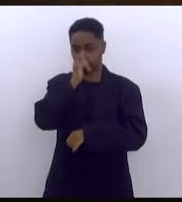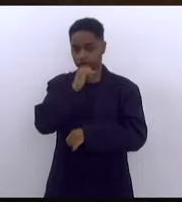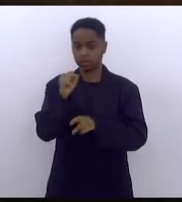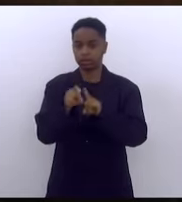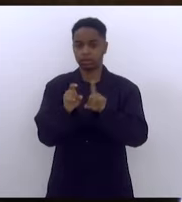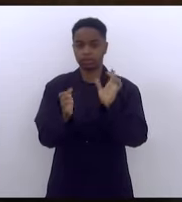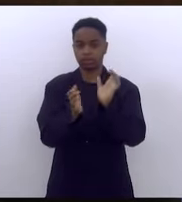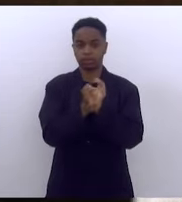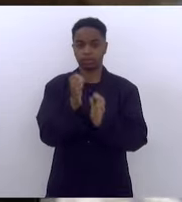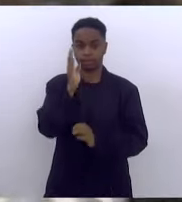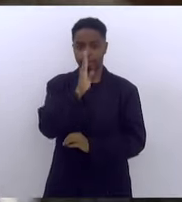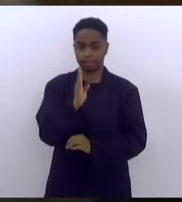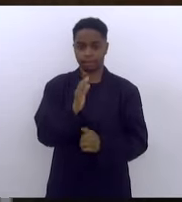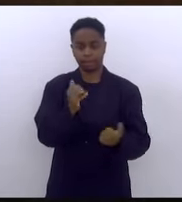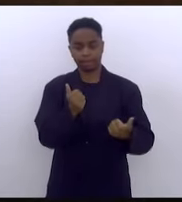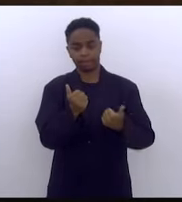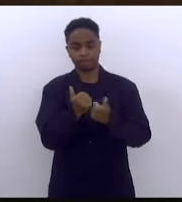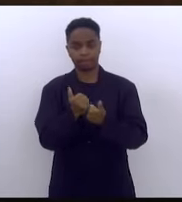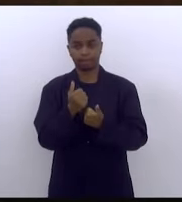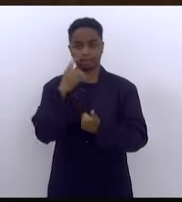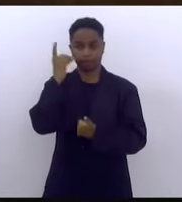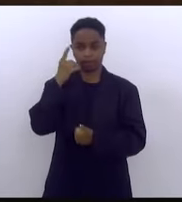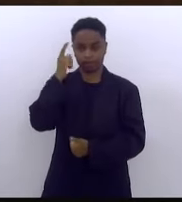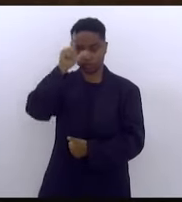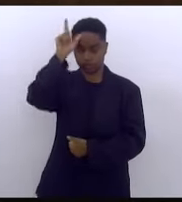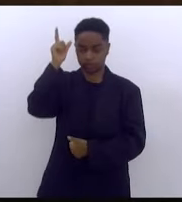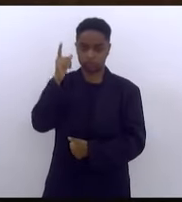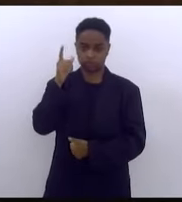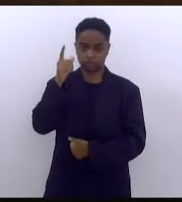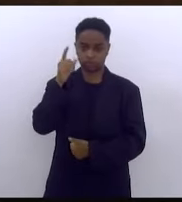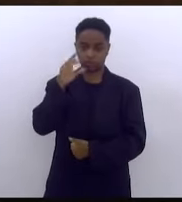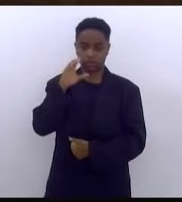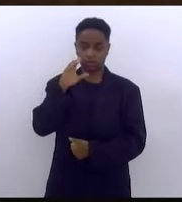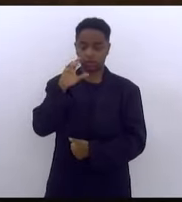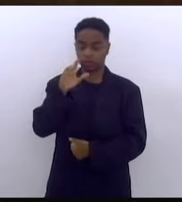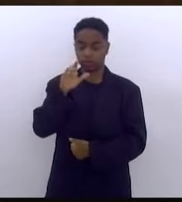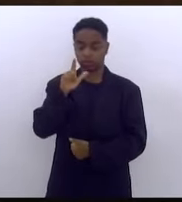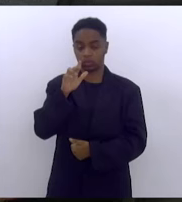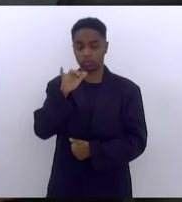a coautoria do deputado Luiz Cláudio e também do deputado Vinícius Cozulino.